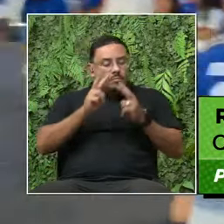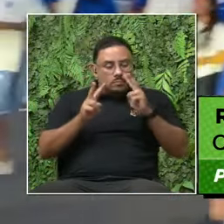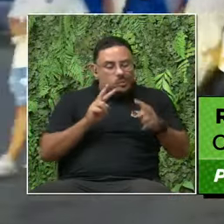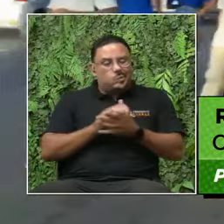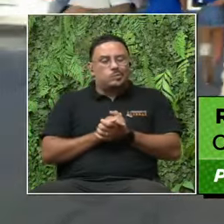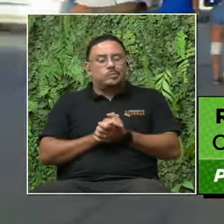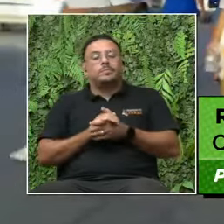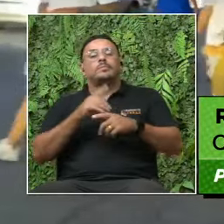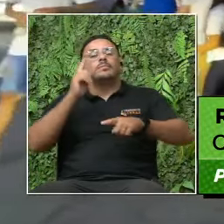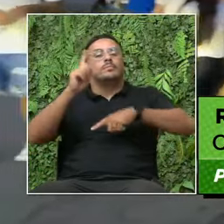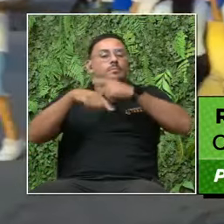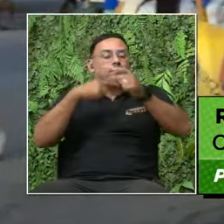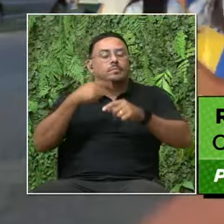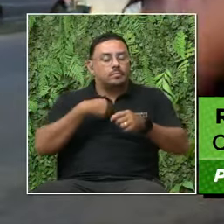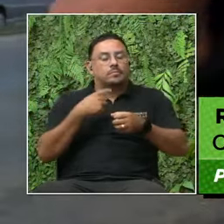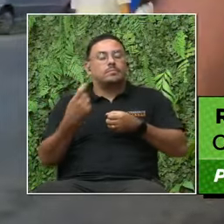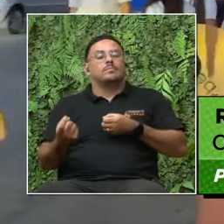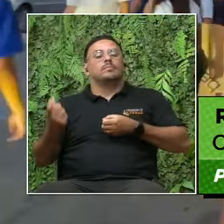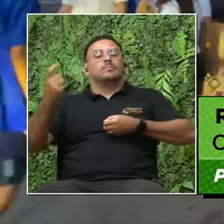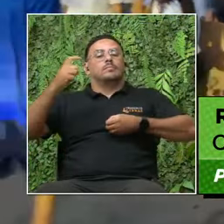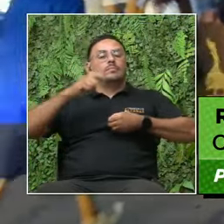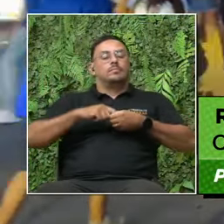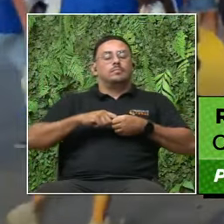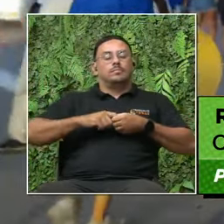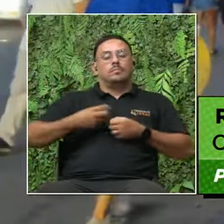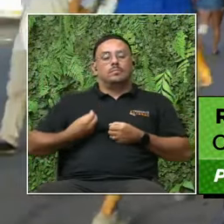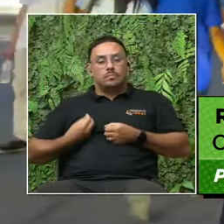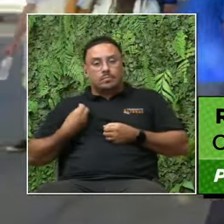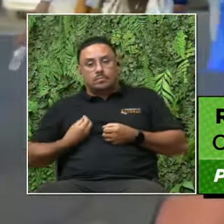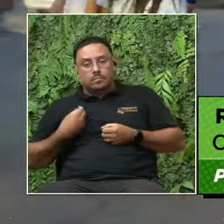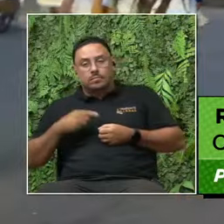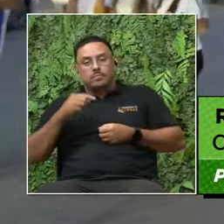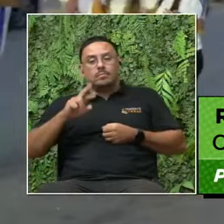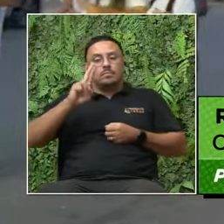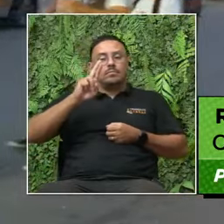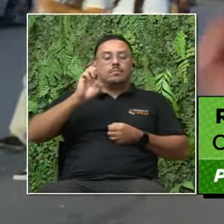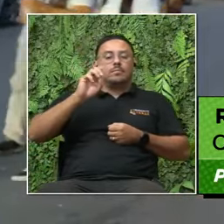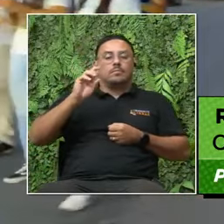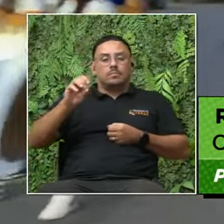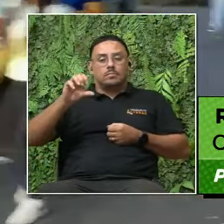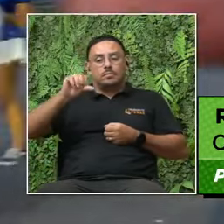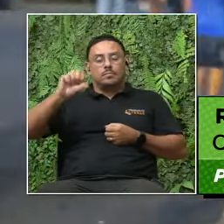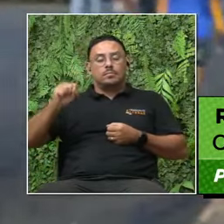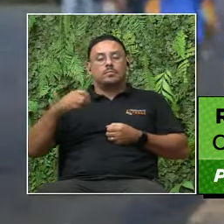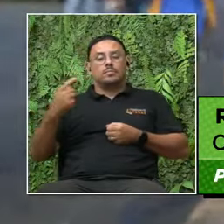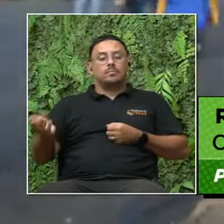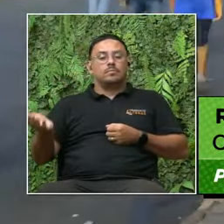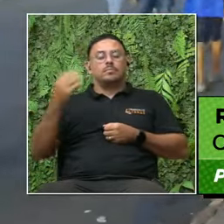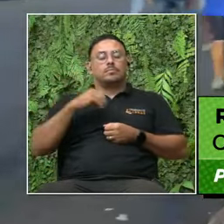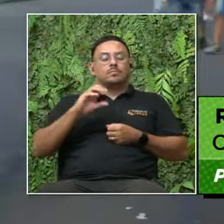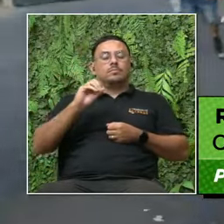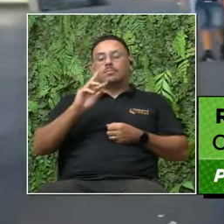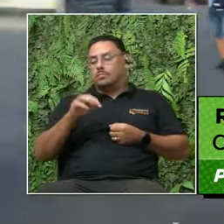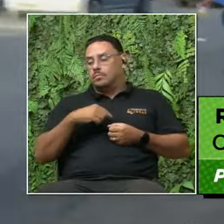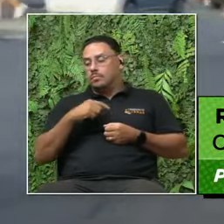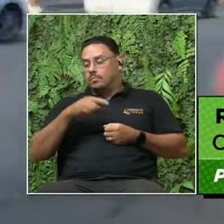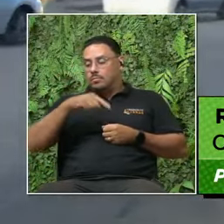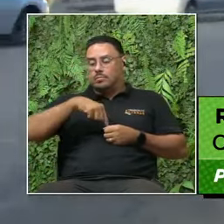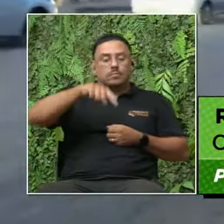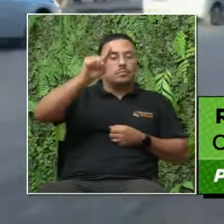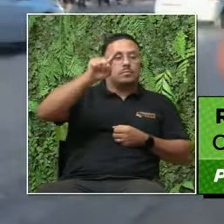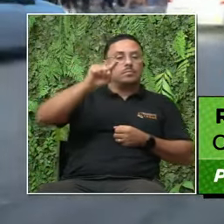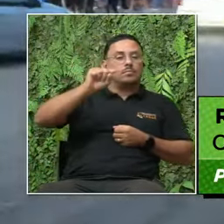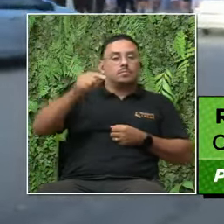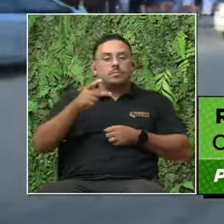olha só e daqui a pouco eu Tô voltando ao vivo aí com vocês da rede 98 mando pro estúdio falou para vocês que eu vou pro meio mais da